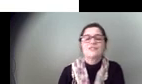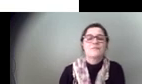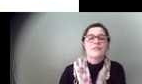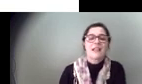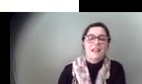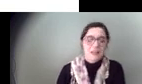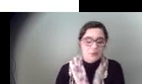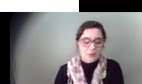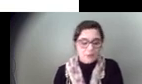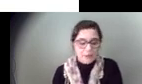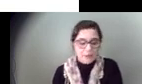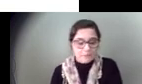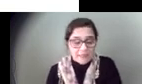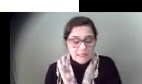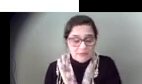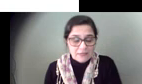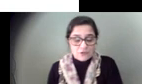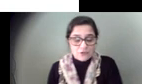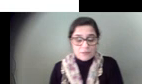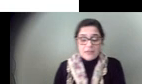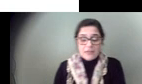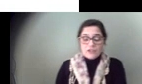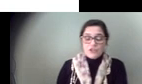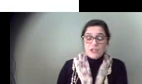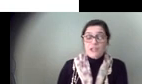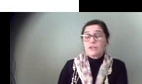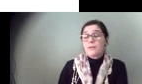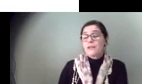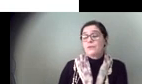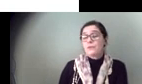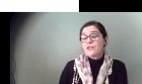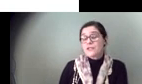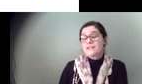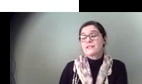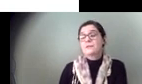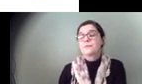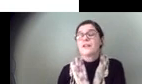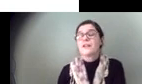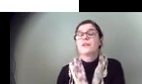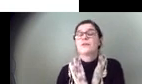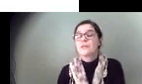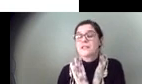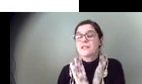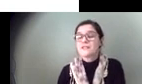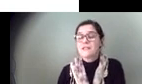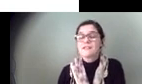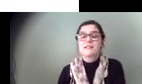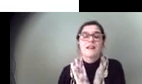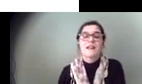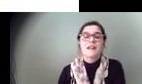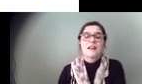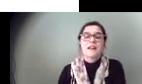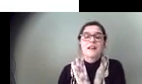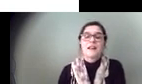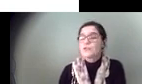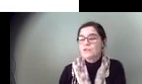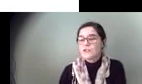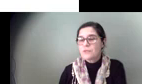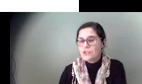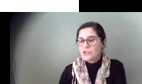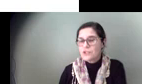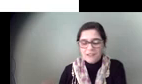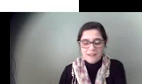verdade. Muito bem. Introduzir práticas de relaxamento ou meditação, que muitas vezes, né, é